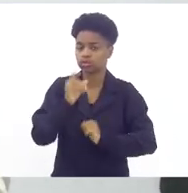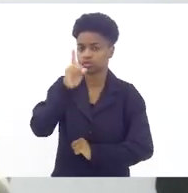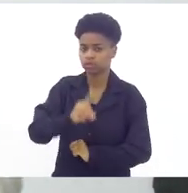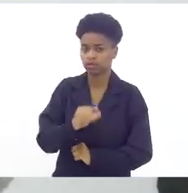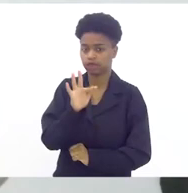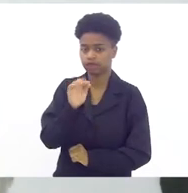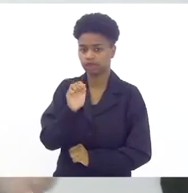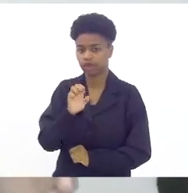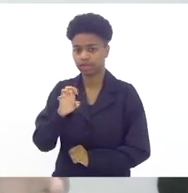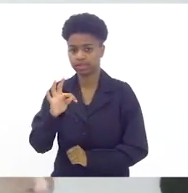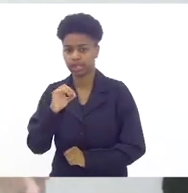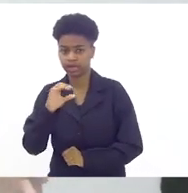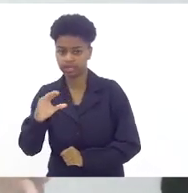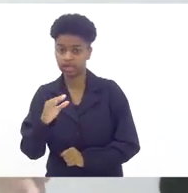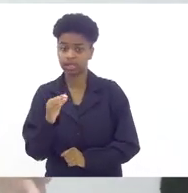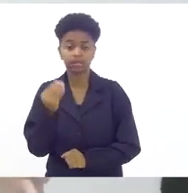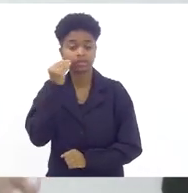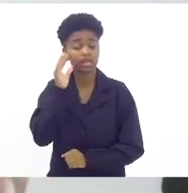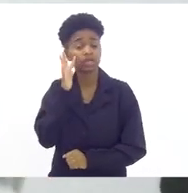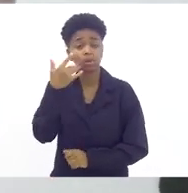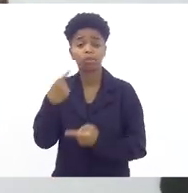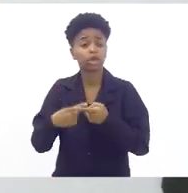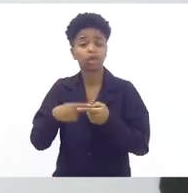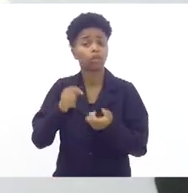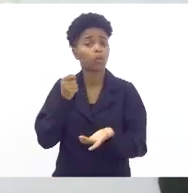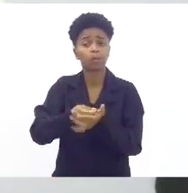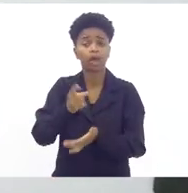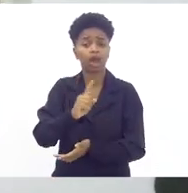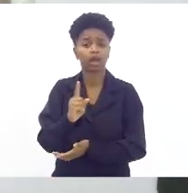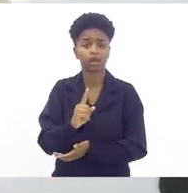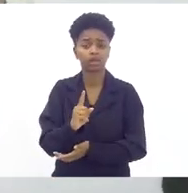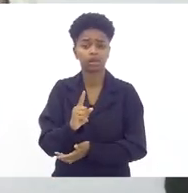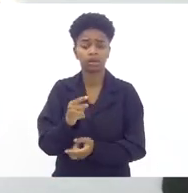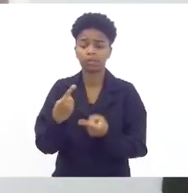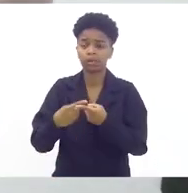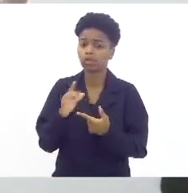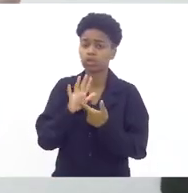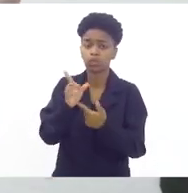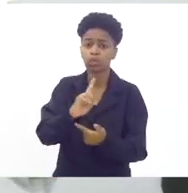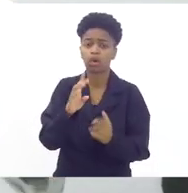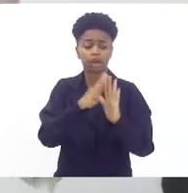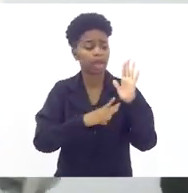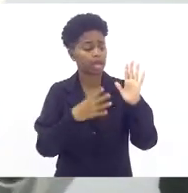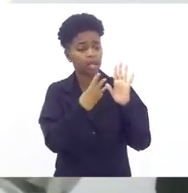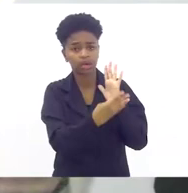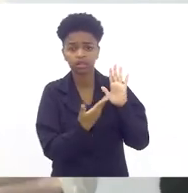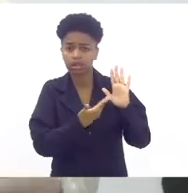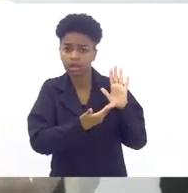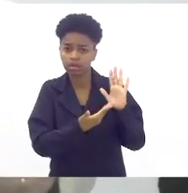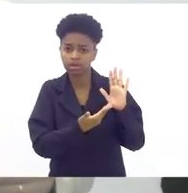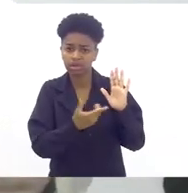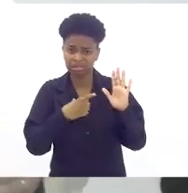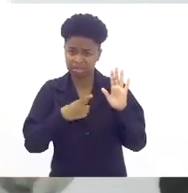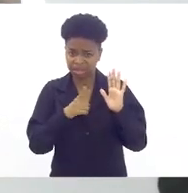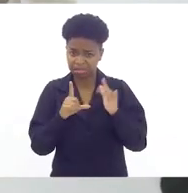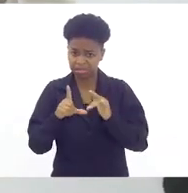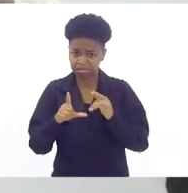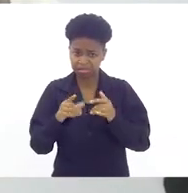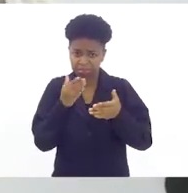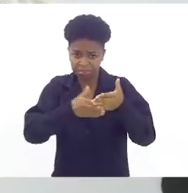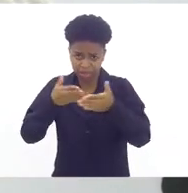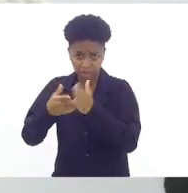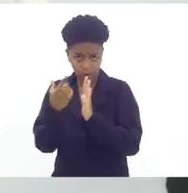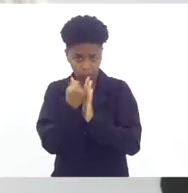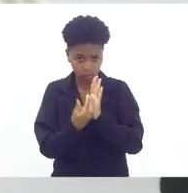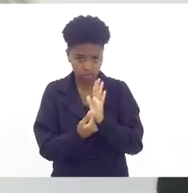de Por que que não paga por que que não paga porque que não apresenta um calendário tem alguma rejeição orçamentária apresenta